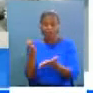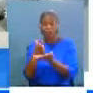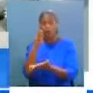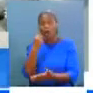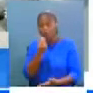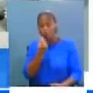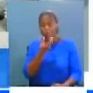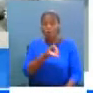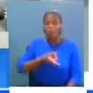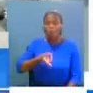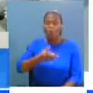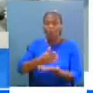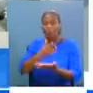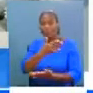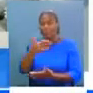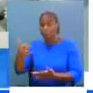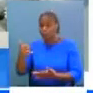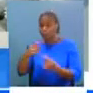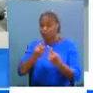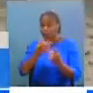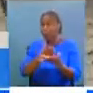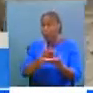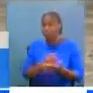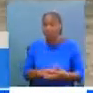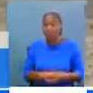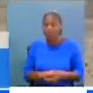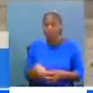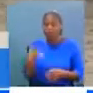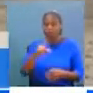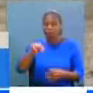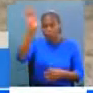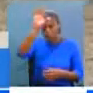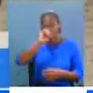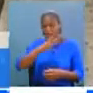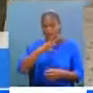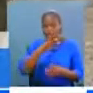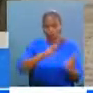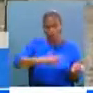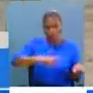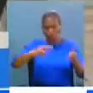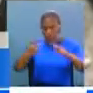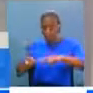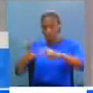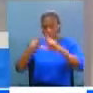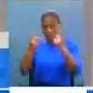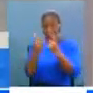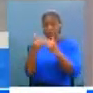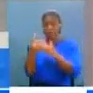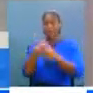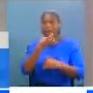apenas alunos do 9º até o 12º ano. Ainda segundo o governo, a relocalização do liceu vai